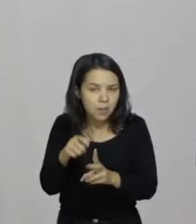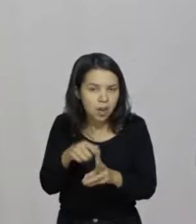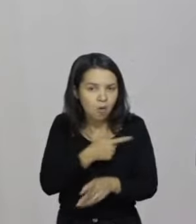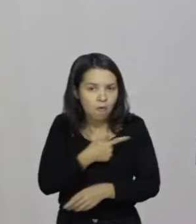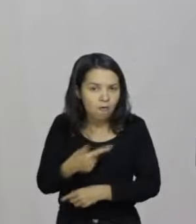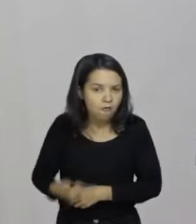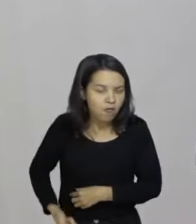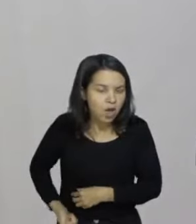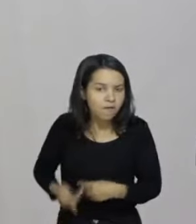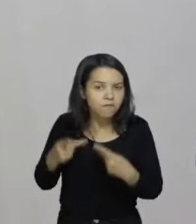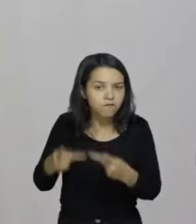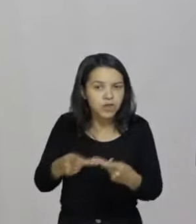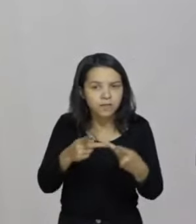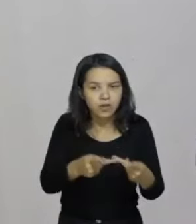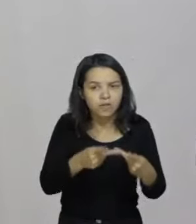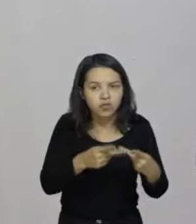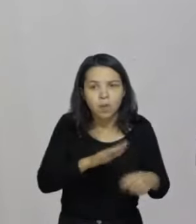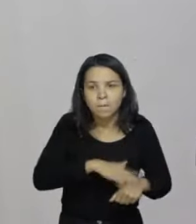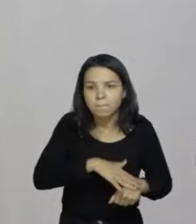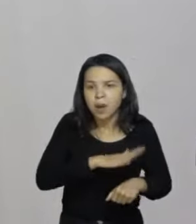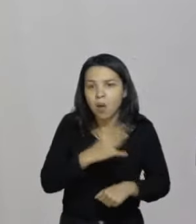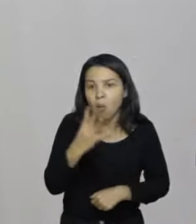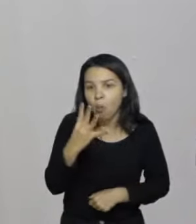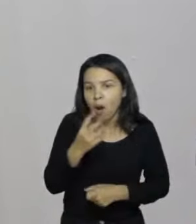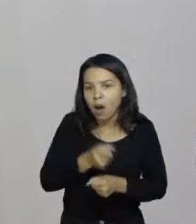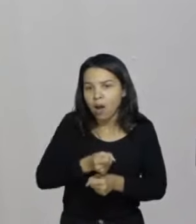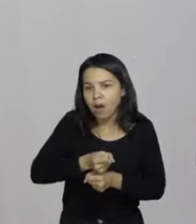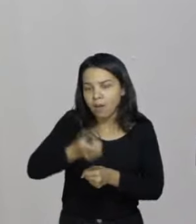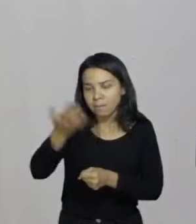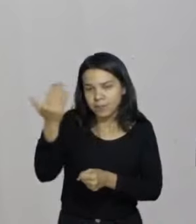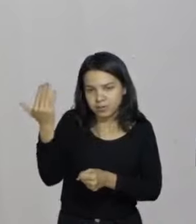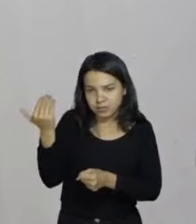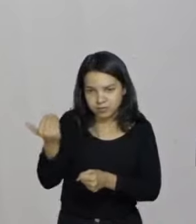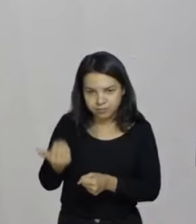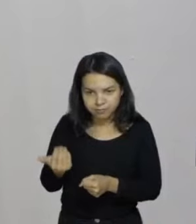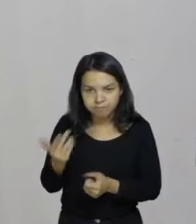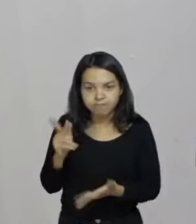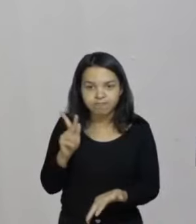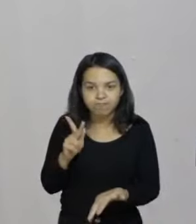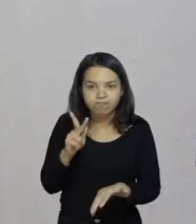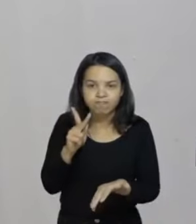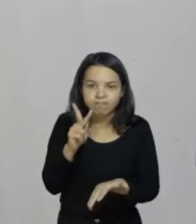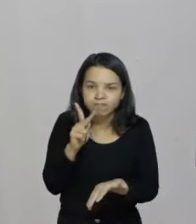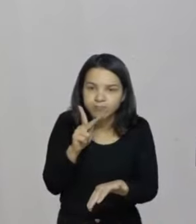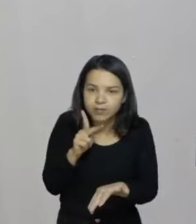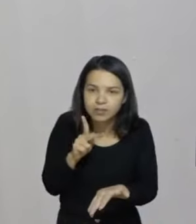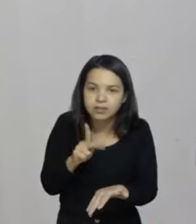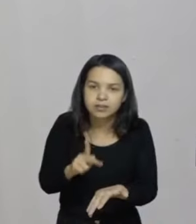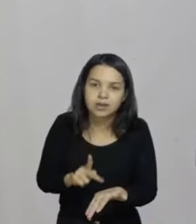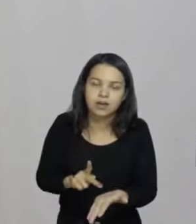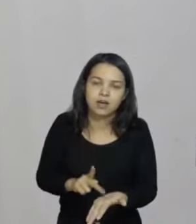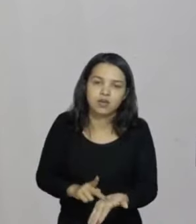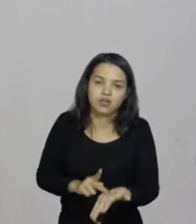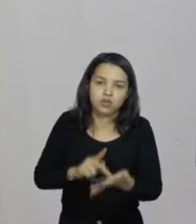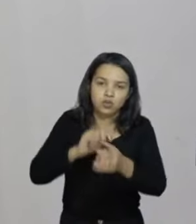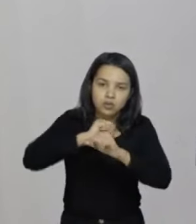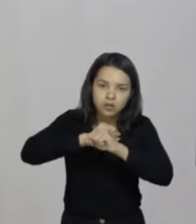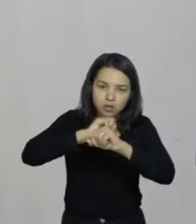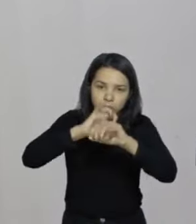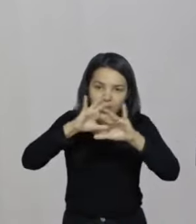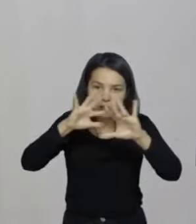nos quatro anos do governo passado com verdade com verdade com transparência